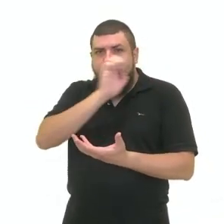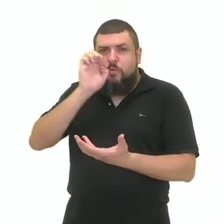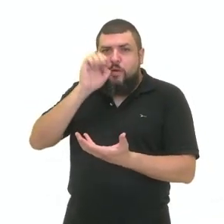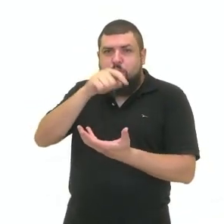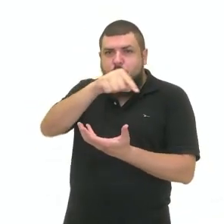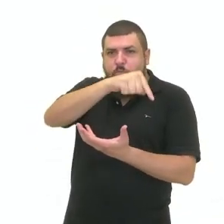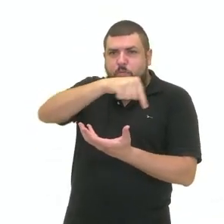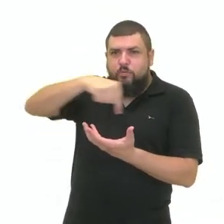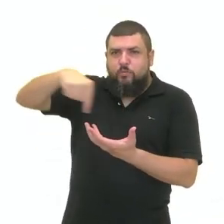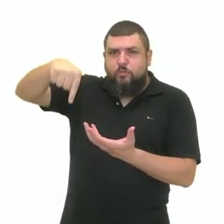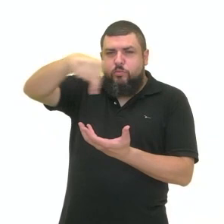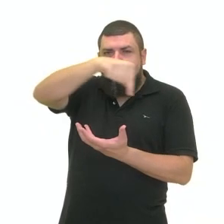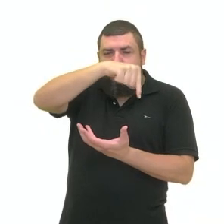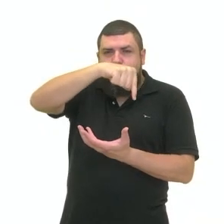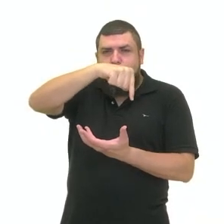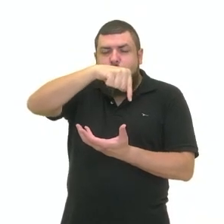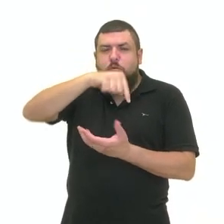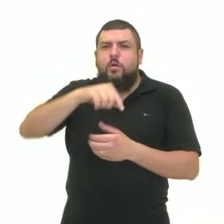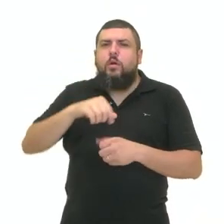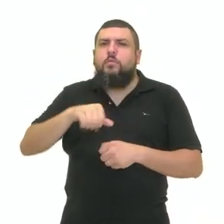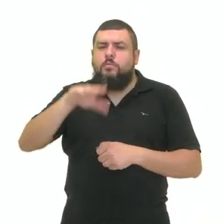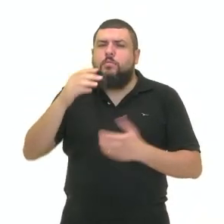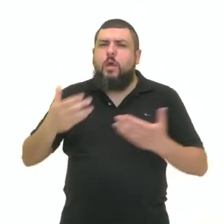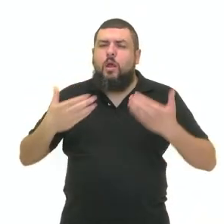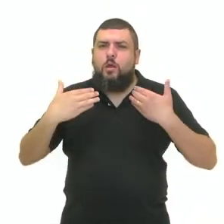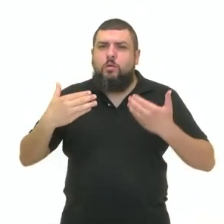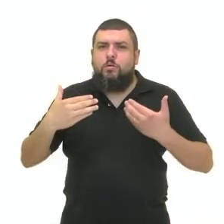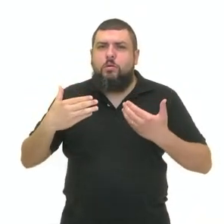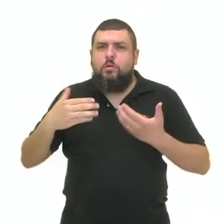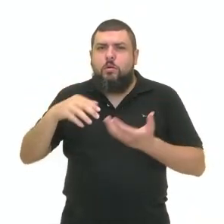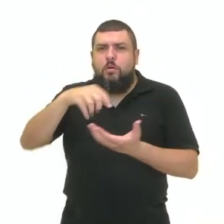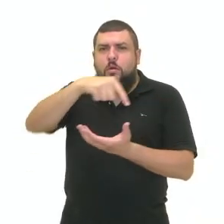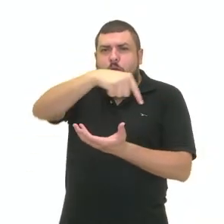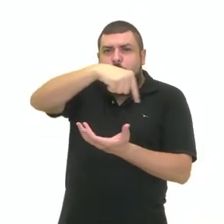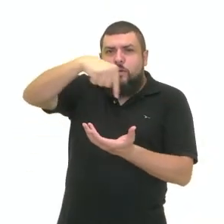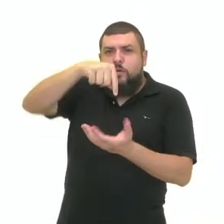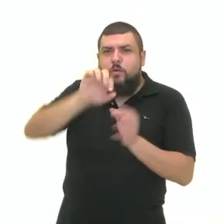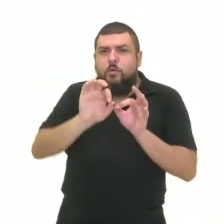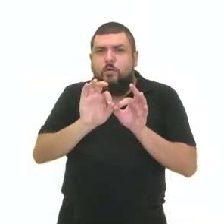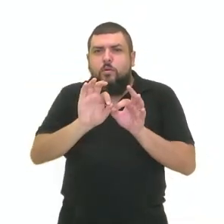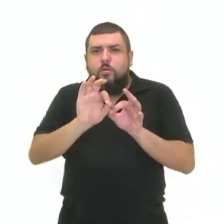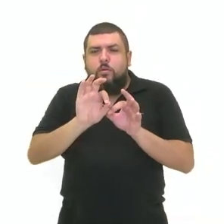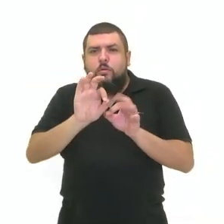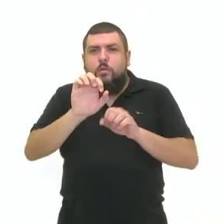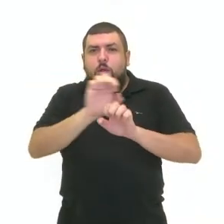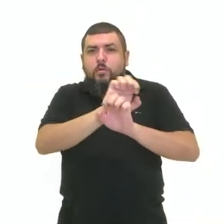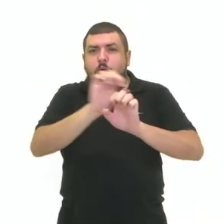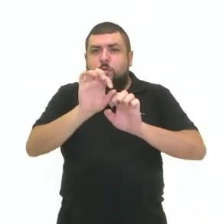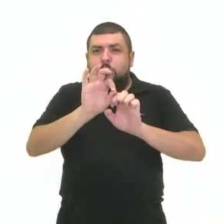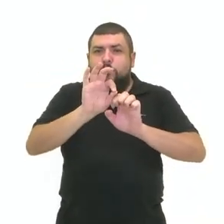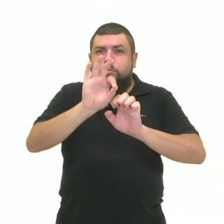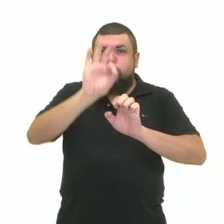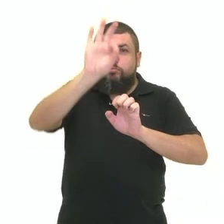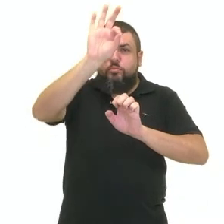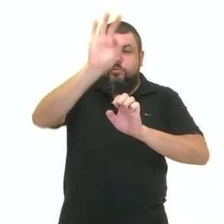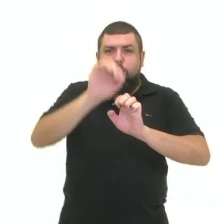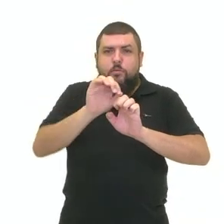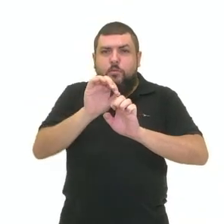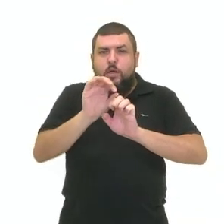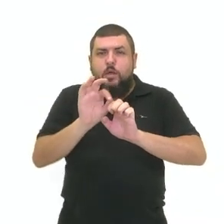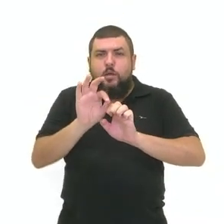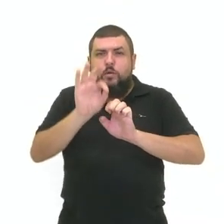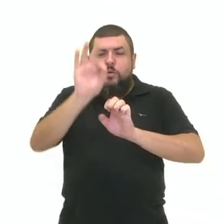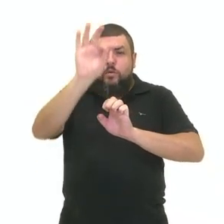a aumentando aí as latitudes, que é qualquer ponto a partir da linha do Equador, tá? Isso são as latitudes medidas